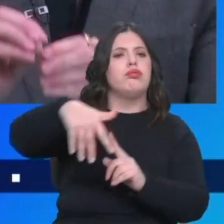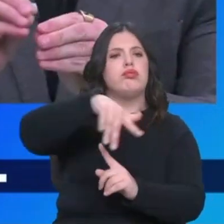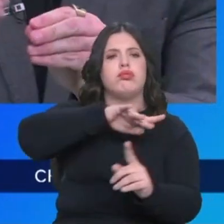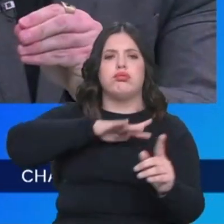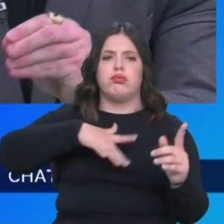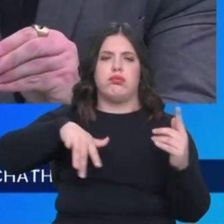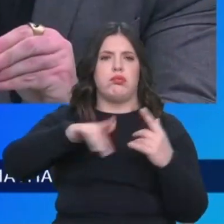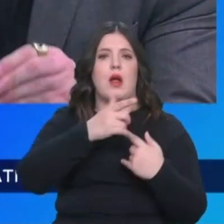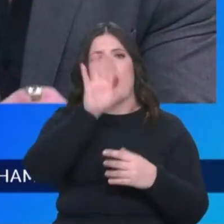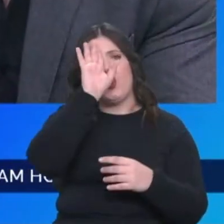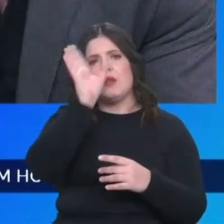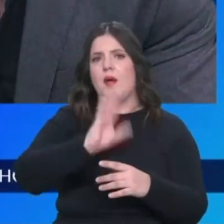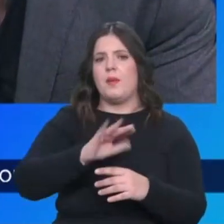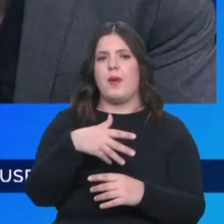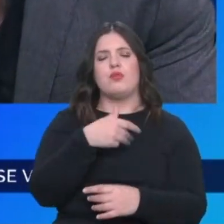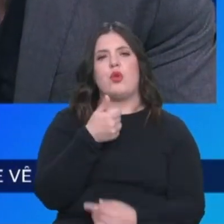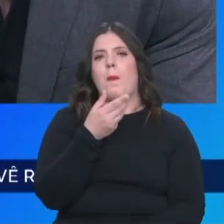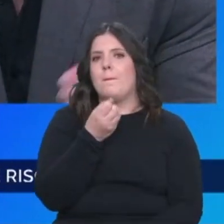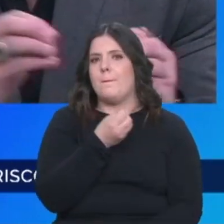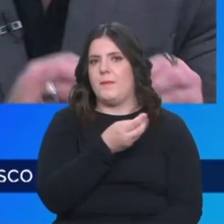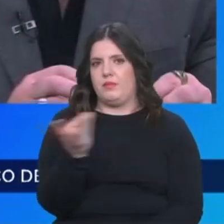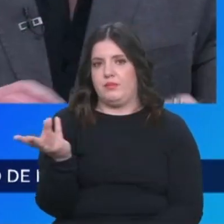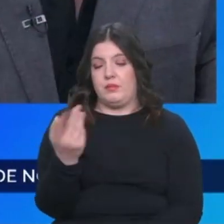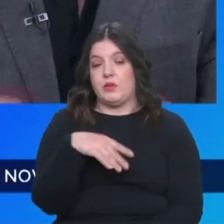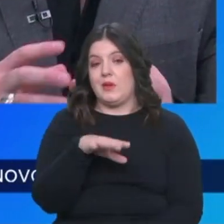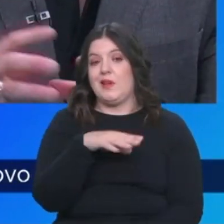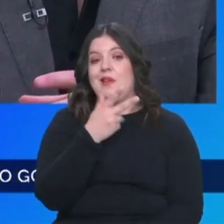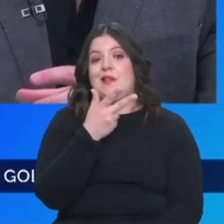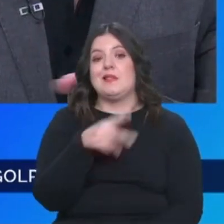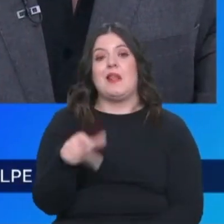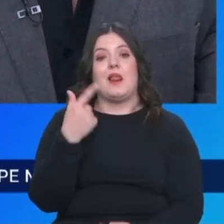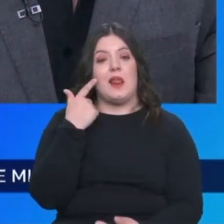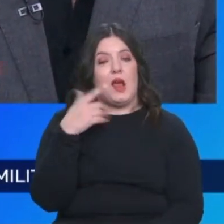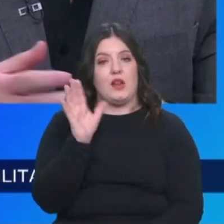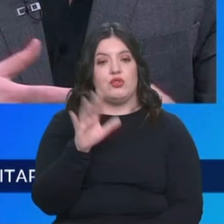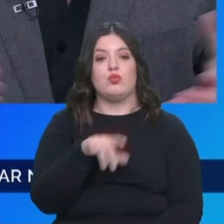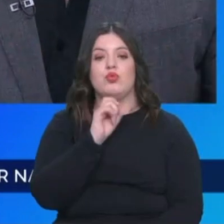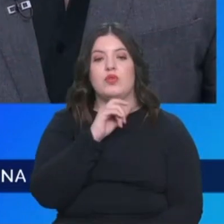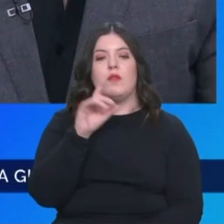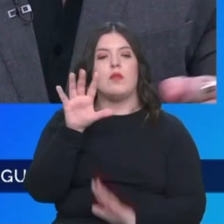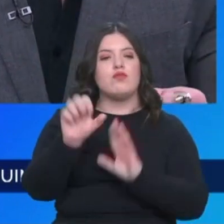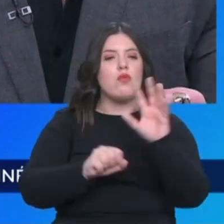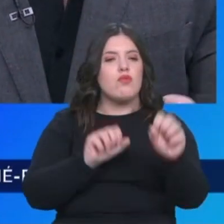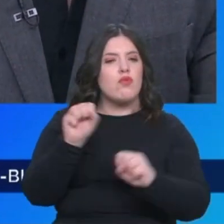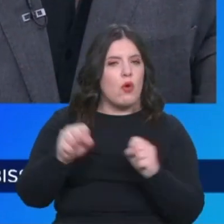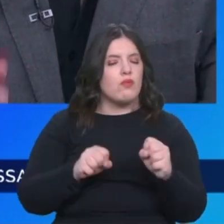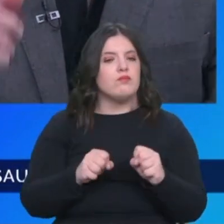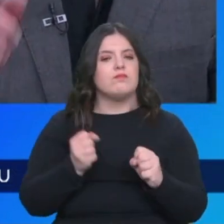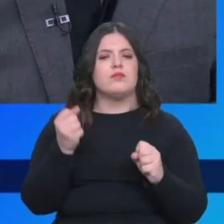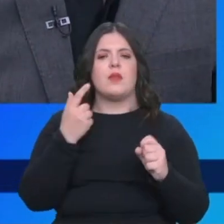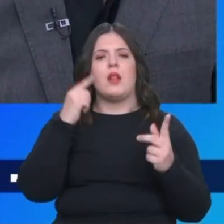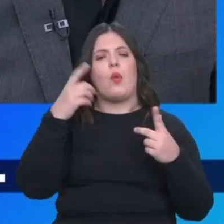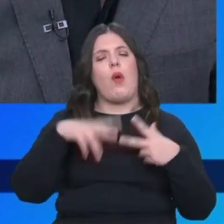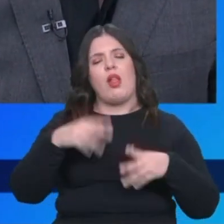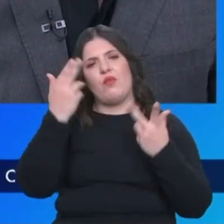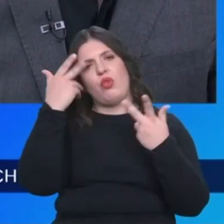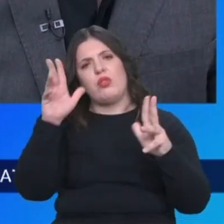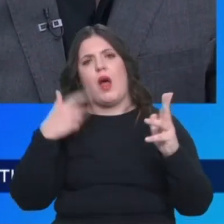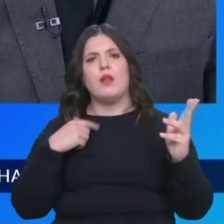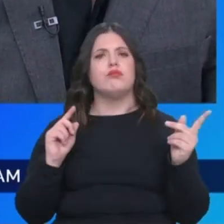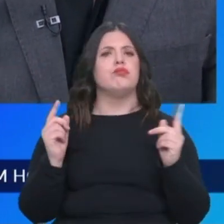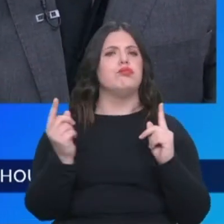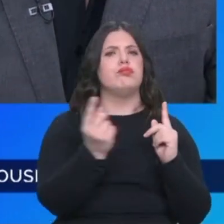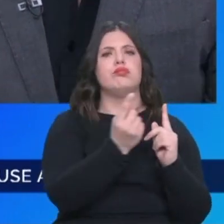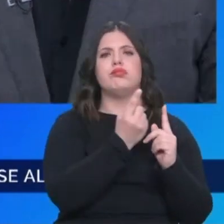deles. Temos a confirmação já de centenas que foram possíveis identificar no espaço entre as estrelas. Andam autenticamente a vaguear. O que diz este estudo é